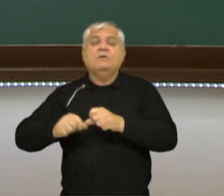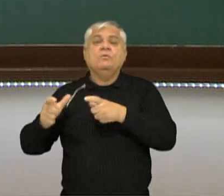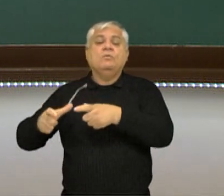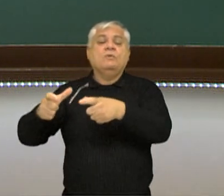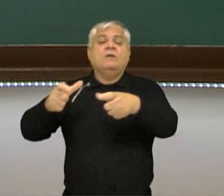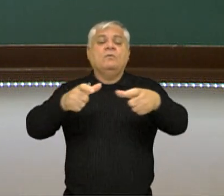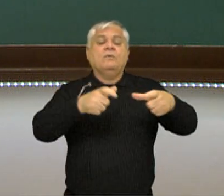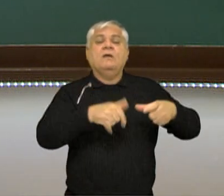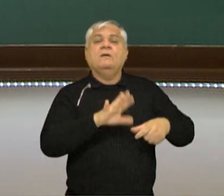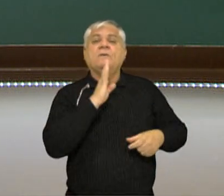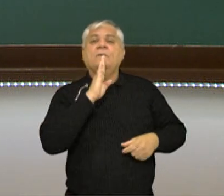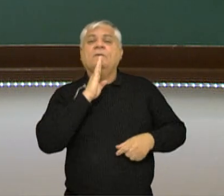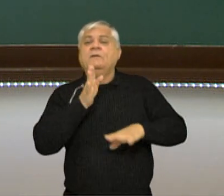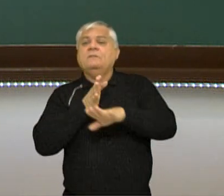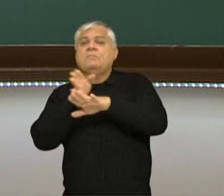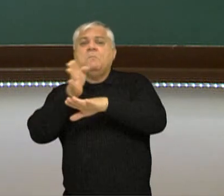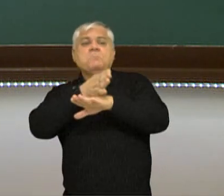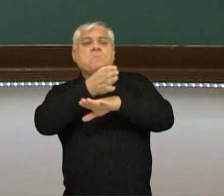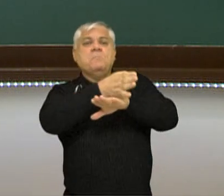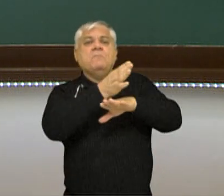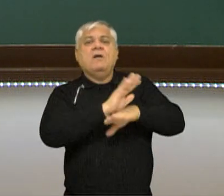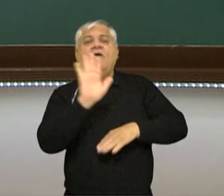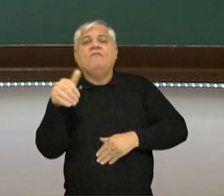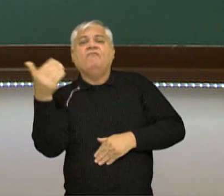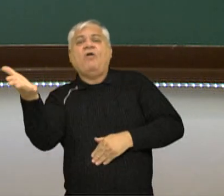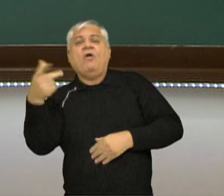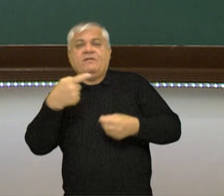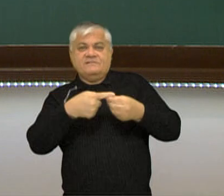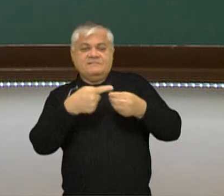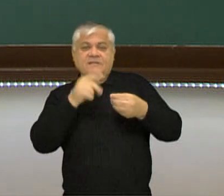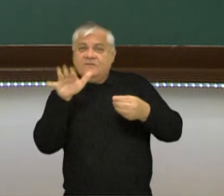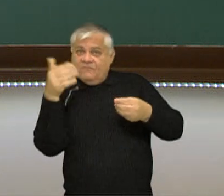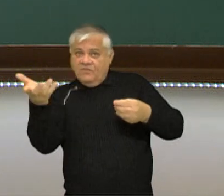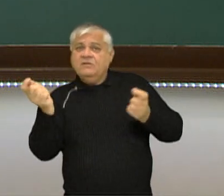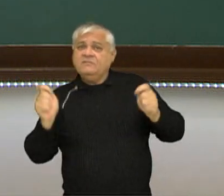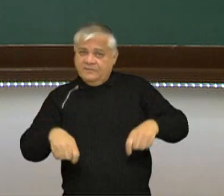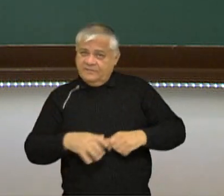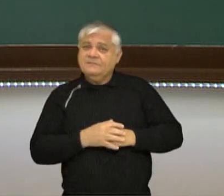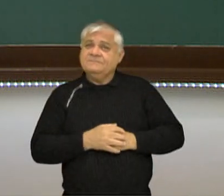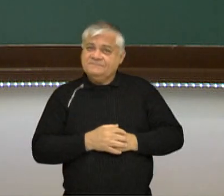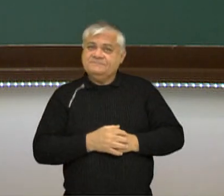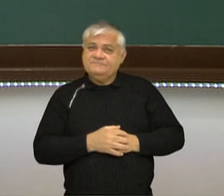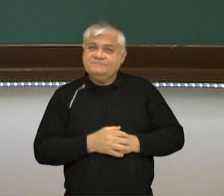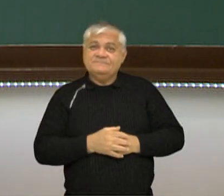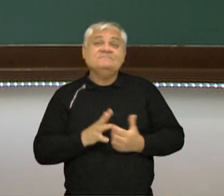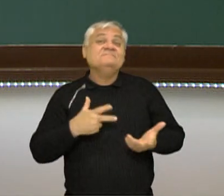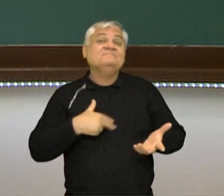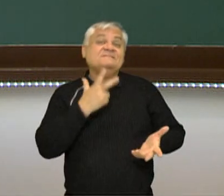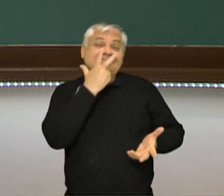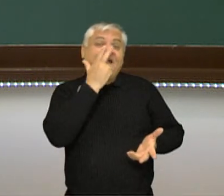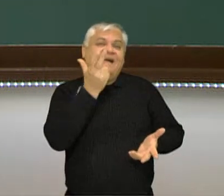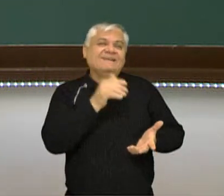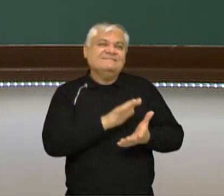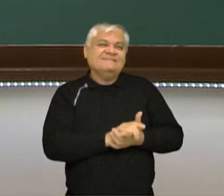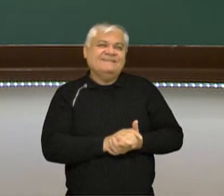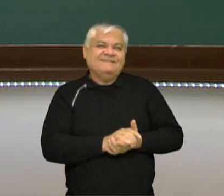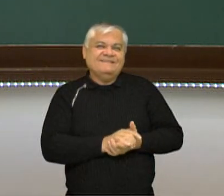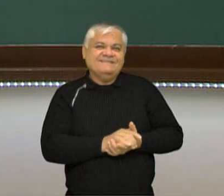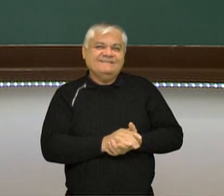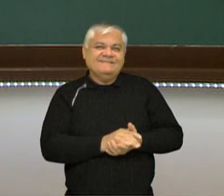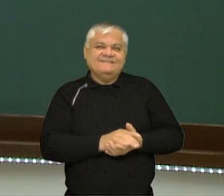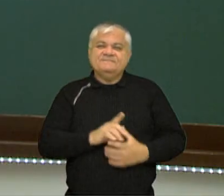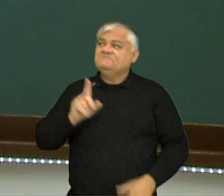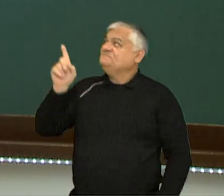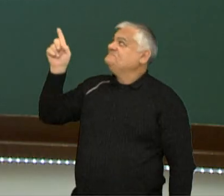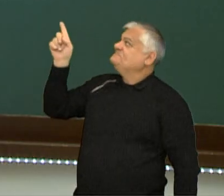lugares fora da tua cidade também, tá? E aí, o que você me diz? O que